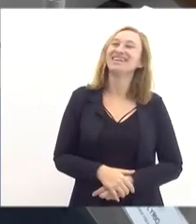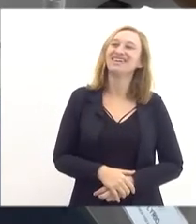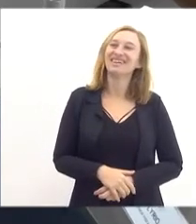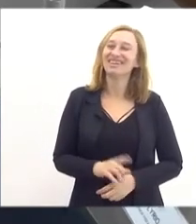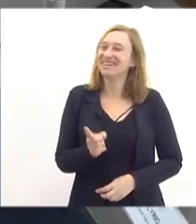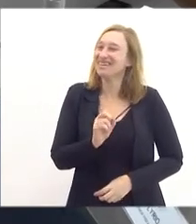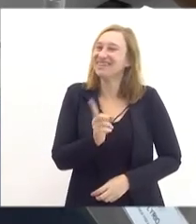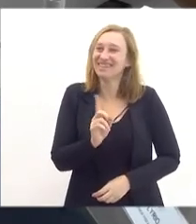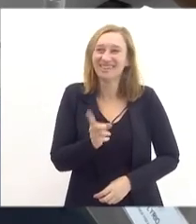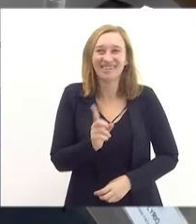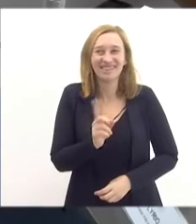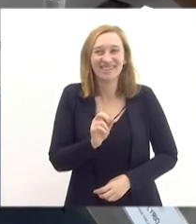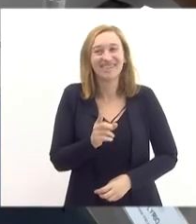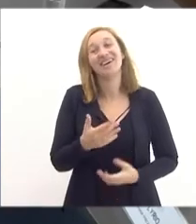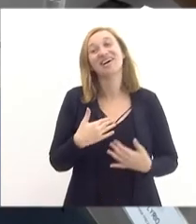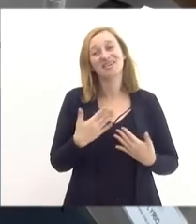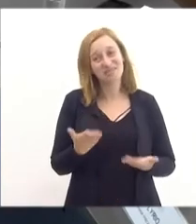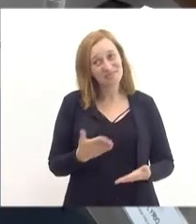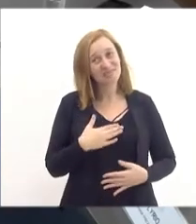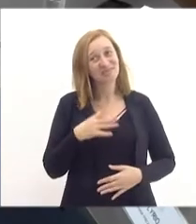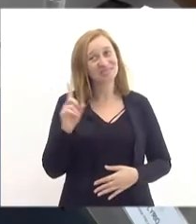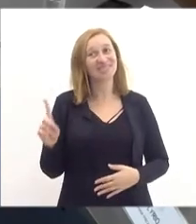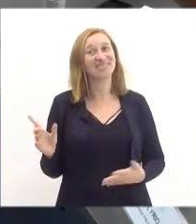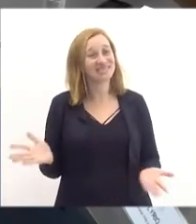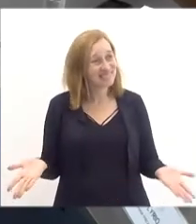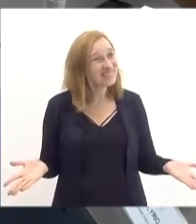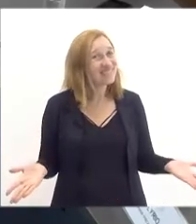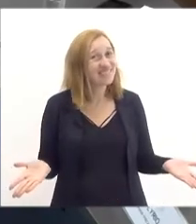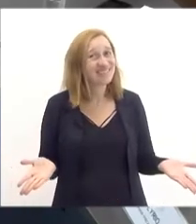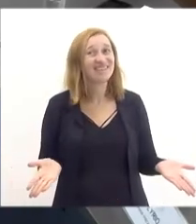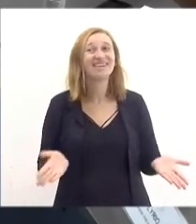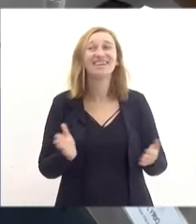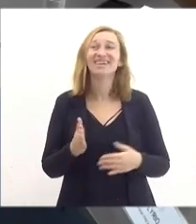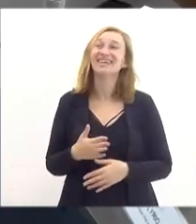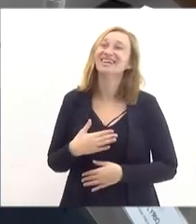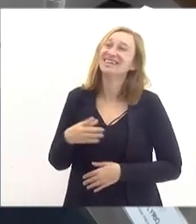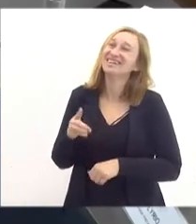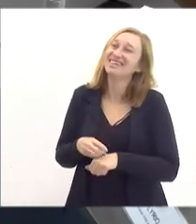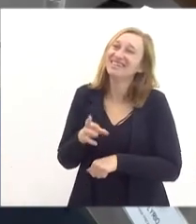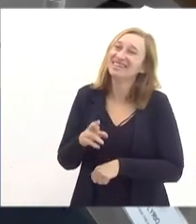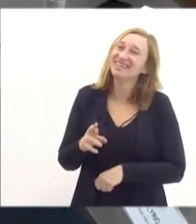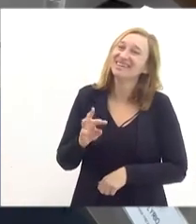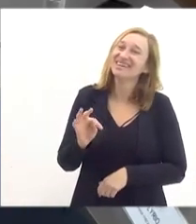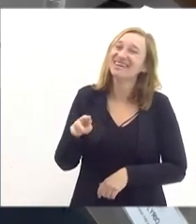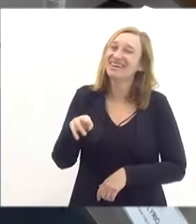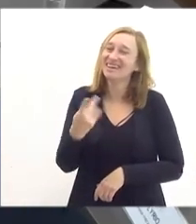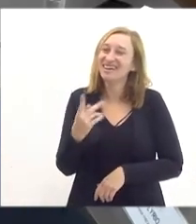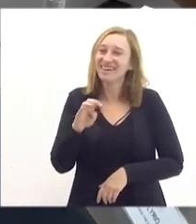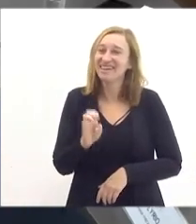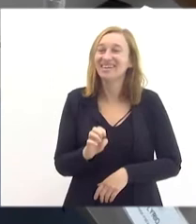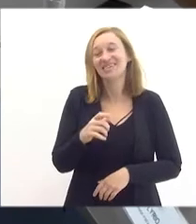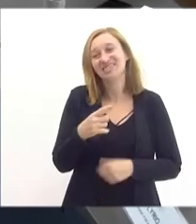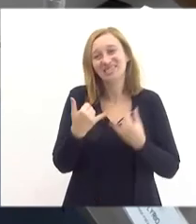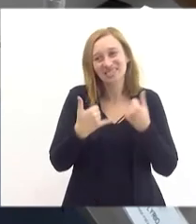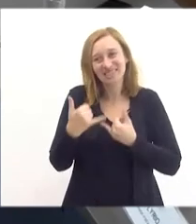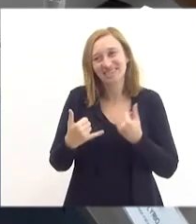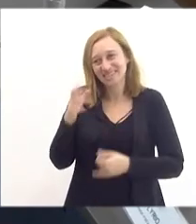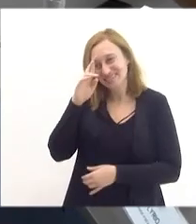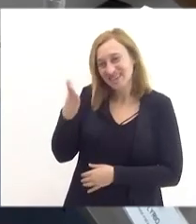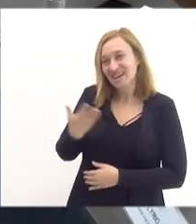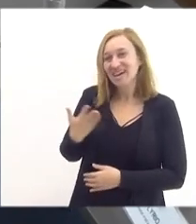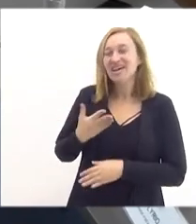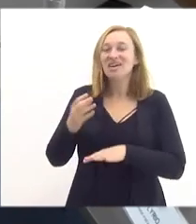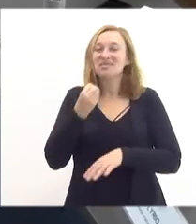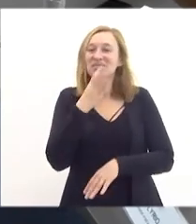Não, por favor, né? Mas, por favor, doutor Henrique Bello, estou brincando. O que é que o senhor é, meu amigo? Boa